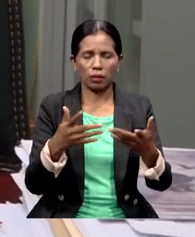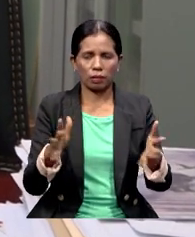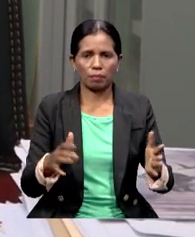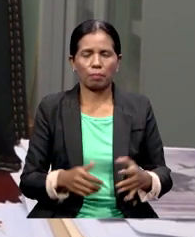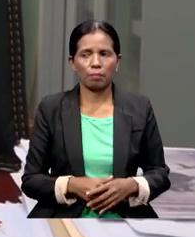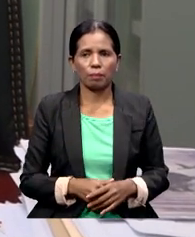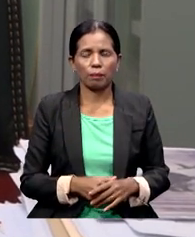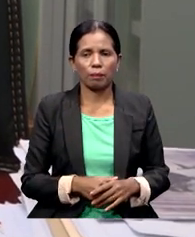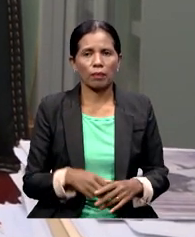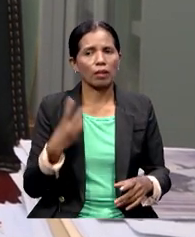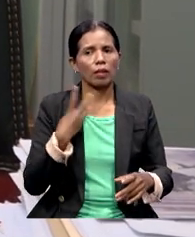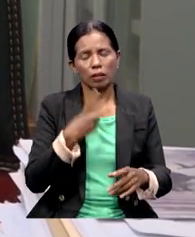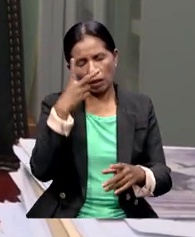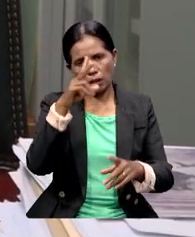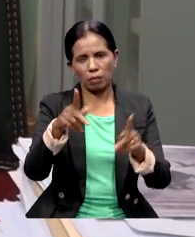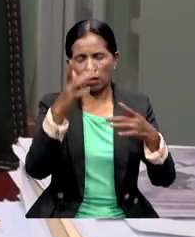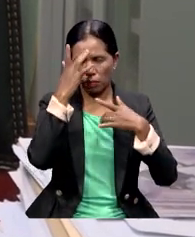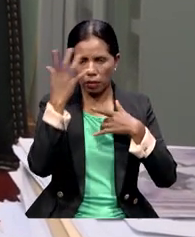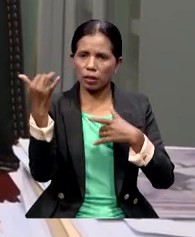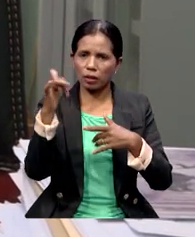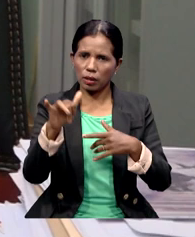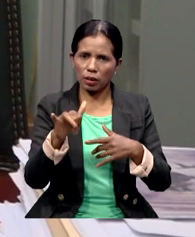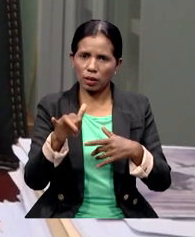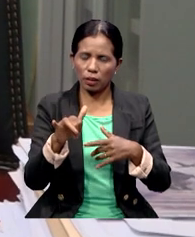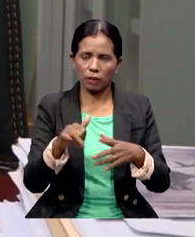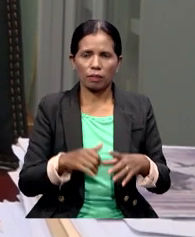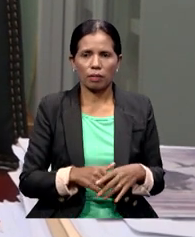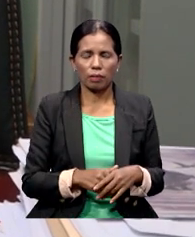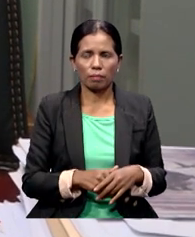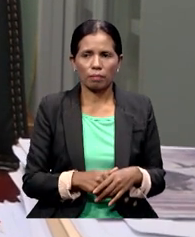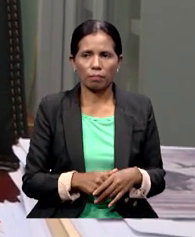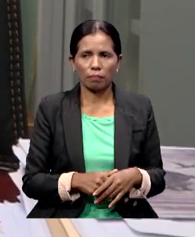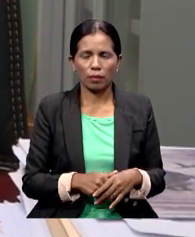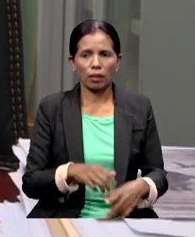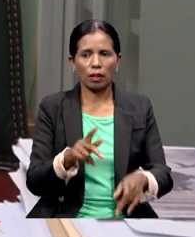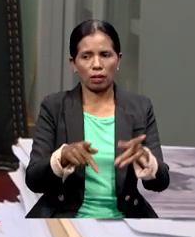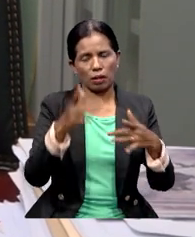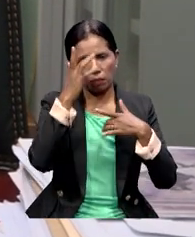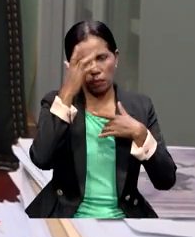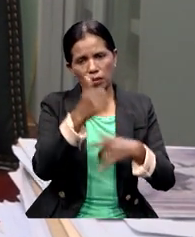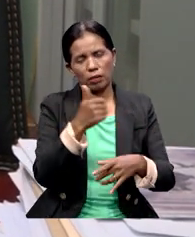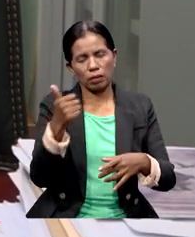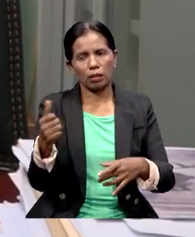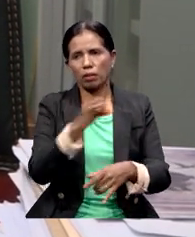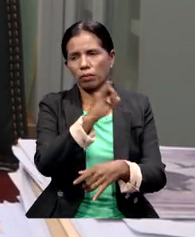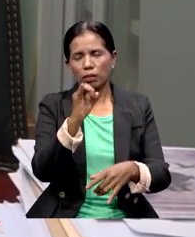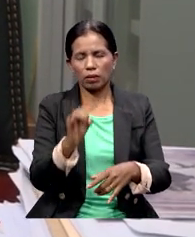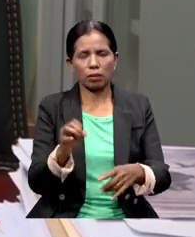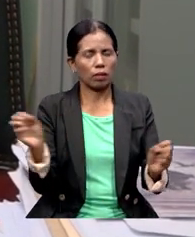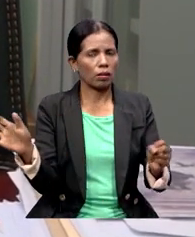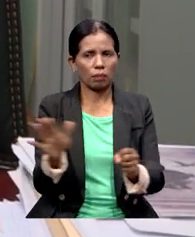mamo e tanto trata paciência ranemos e tal minha paciente se na investigação se nela completa